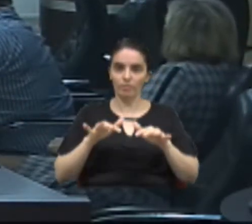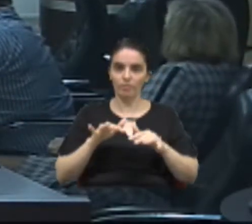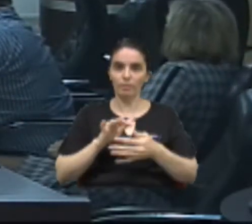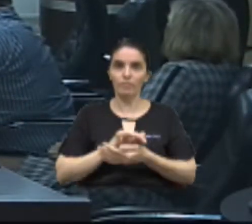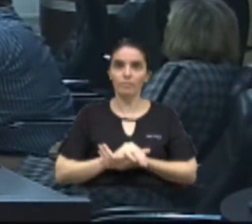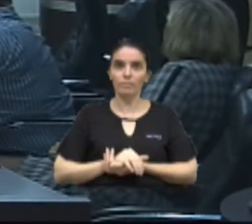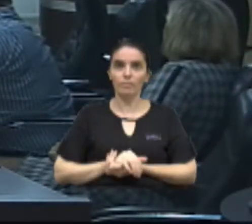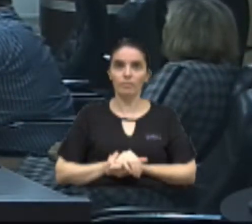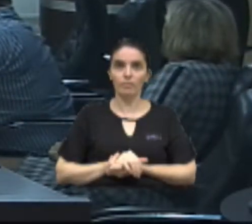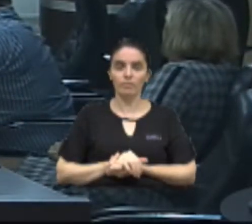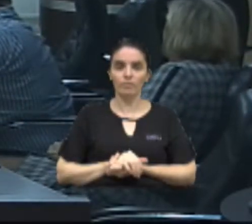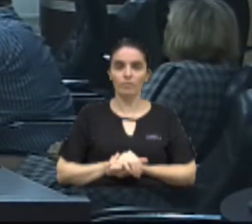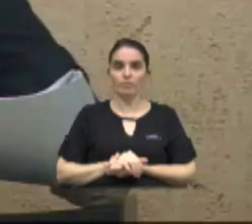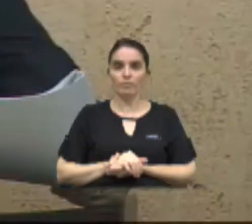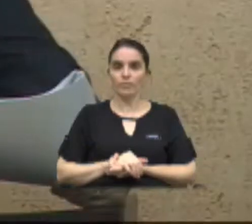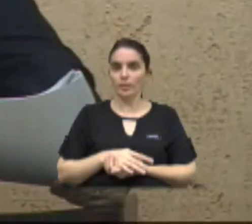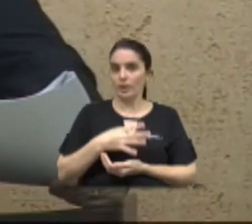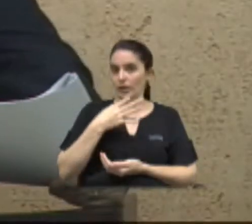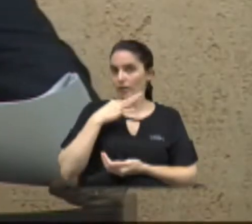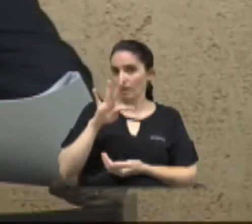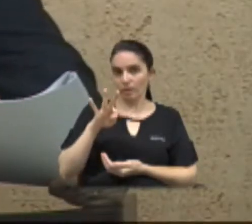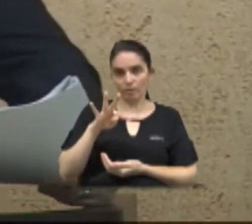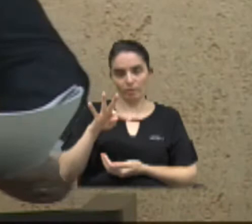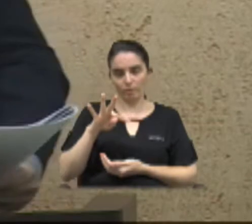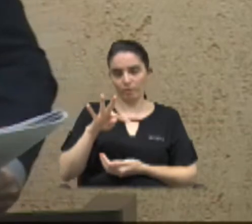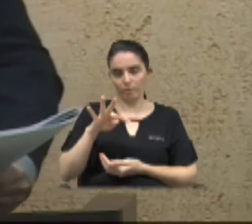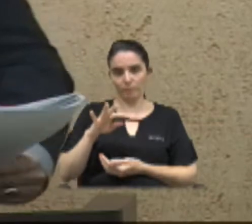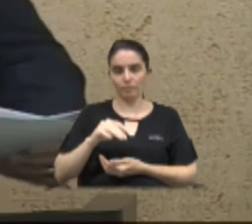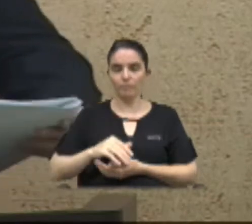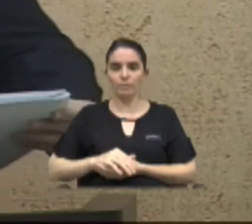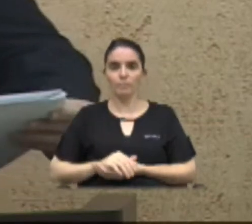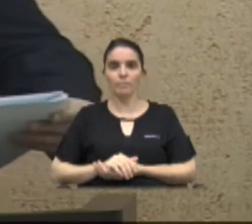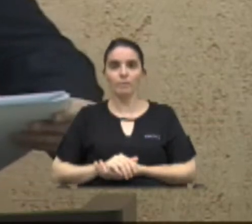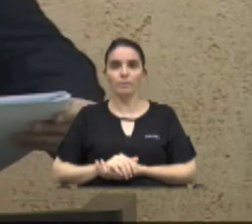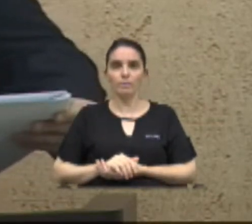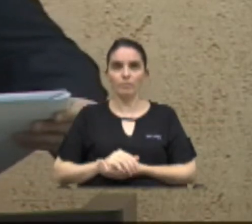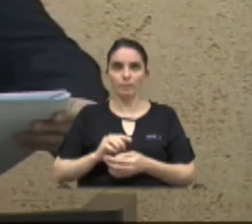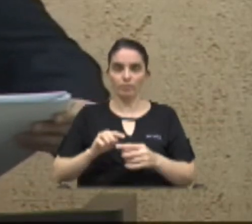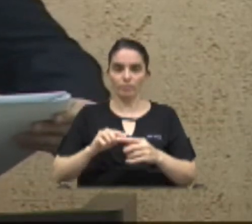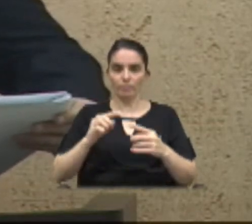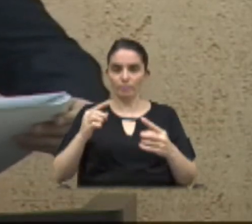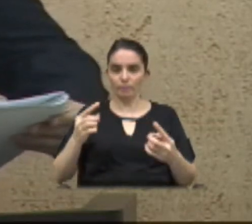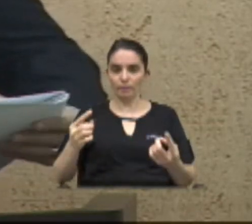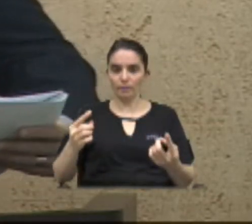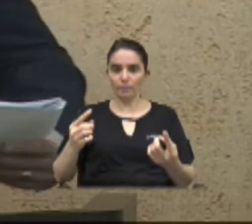que não os conheço pessoalmente, mas